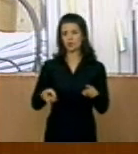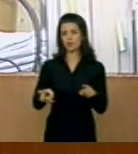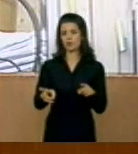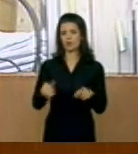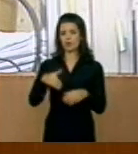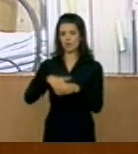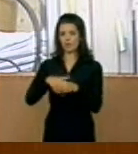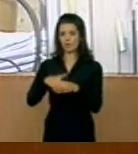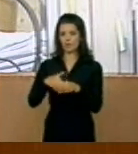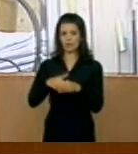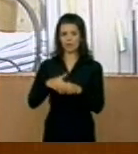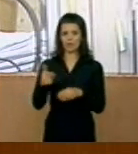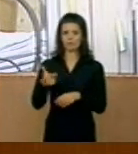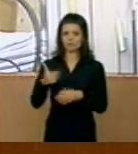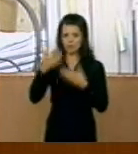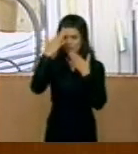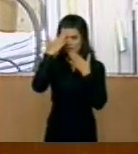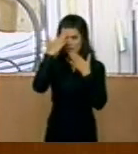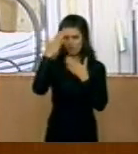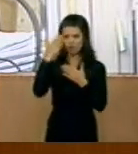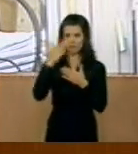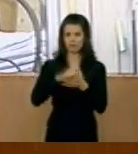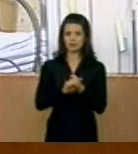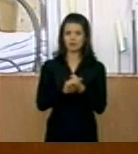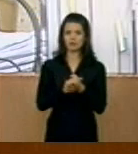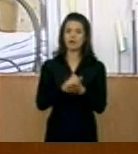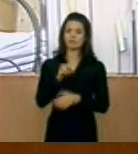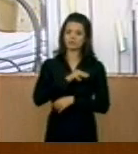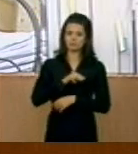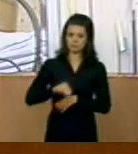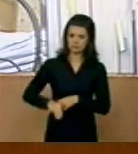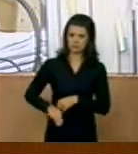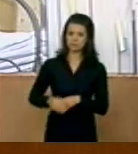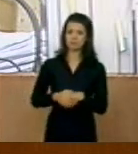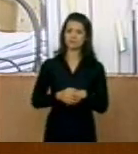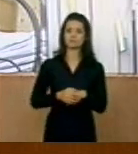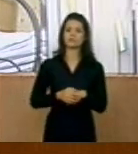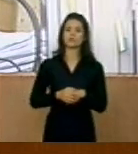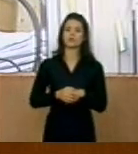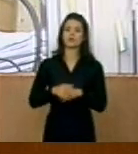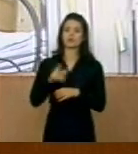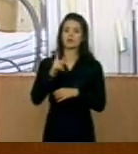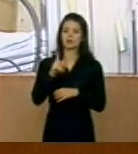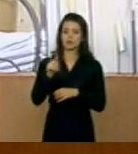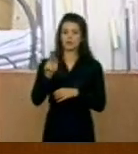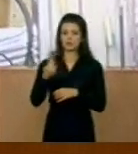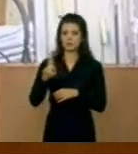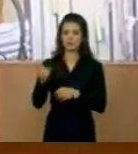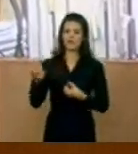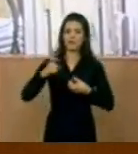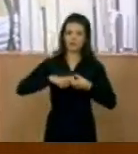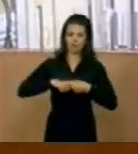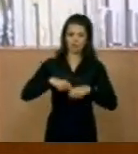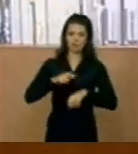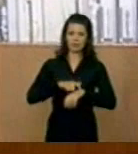subsequente. Agradeço então aos senhores ministros, à senhora procuradora, aos senhores advogados. Retornaremos, portanto,